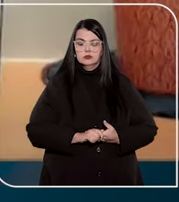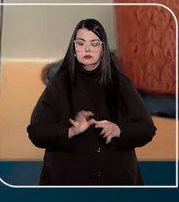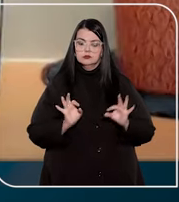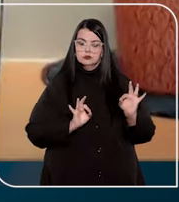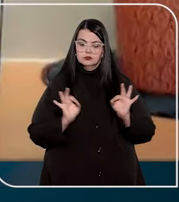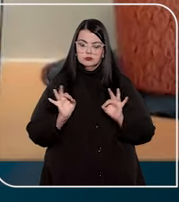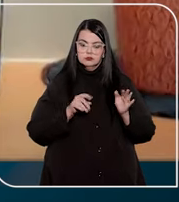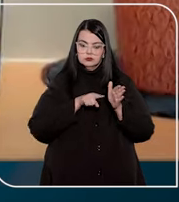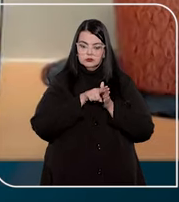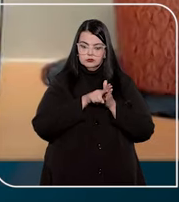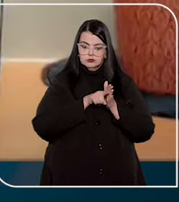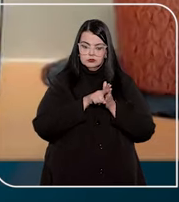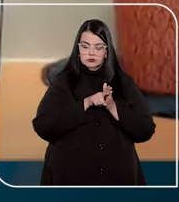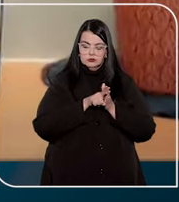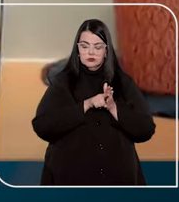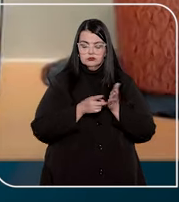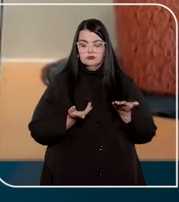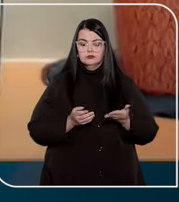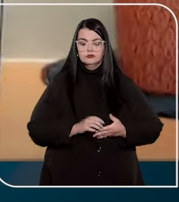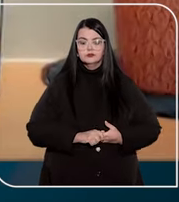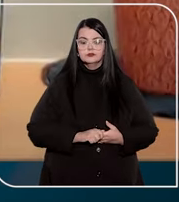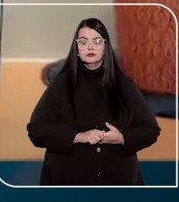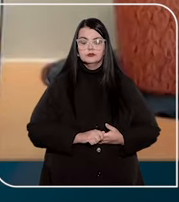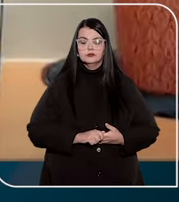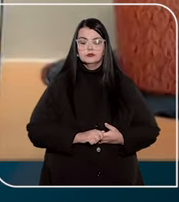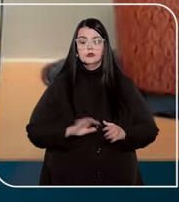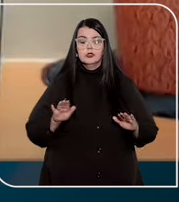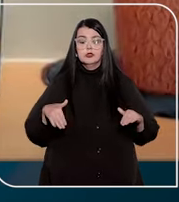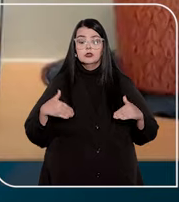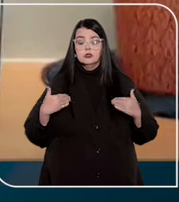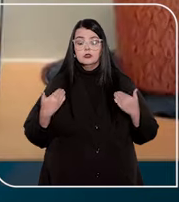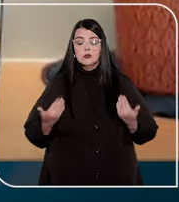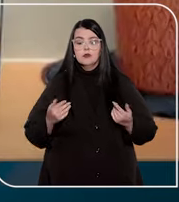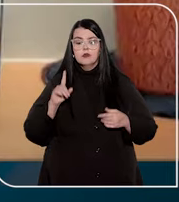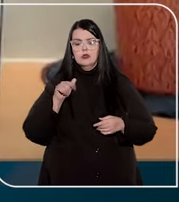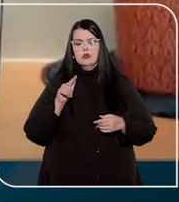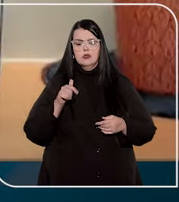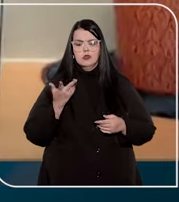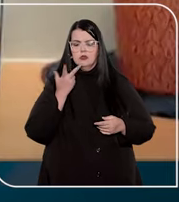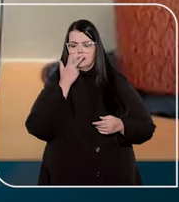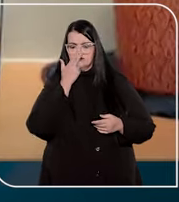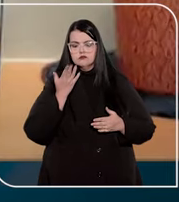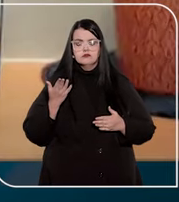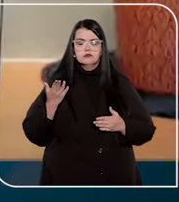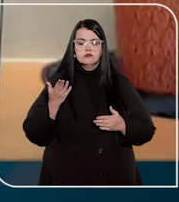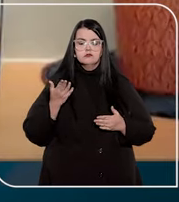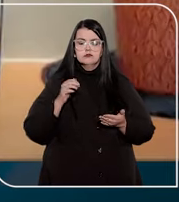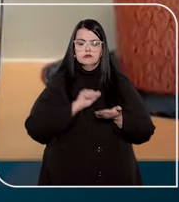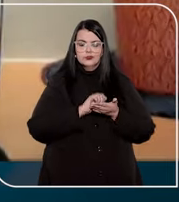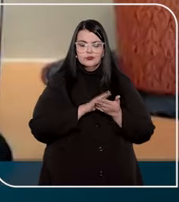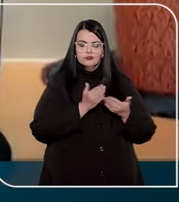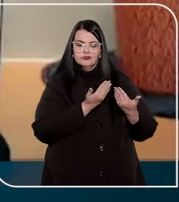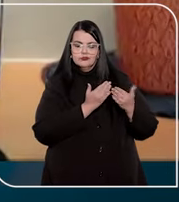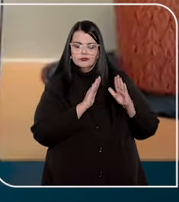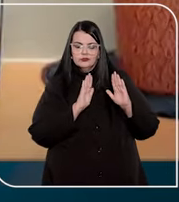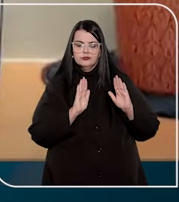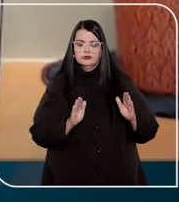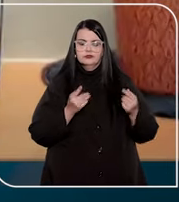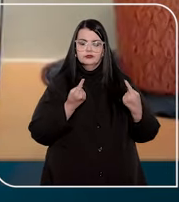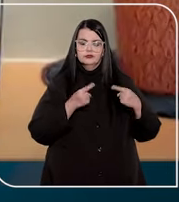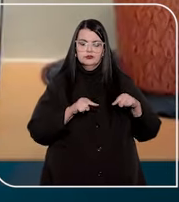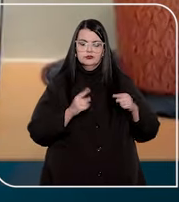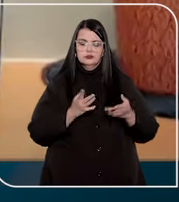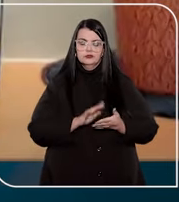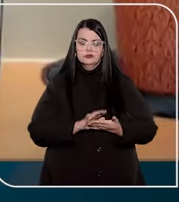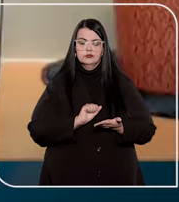a análise subsequente. Então, esse é o caminho que é percorrido quando o acordo recorrido está contrário a algum tema